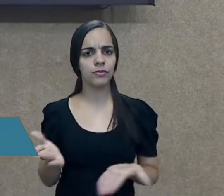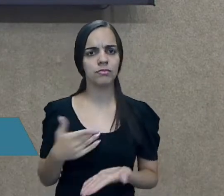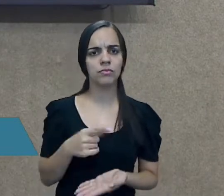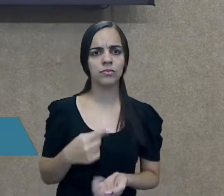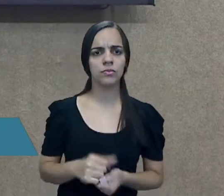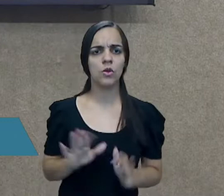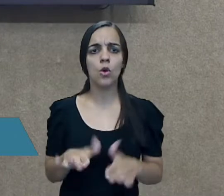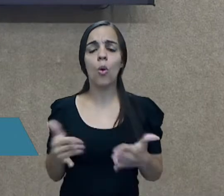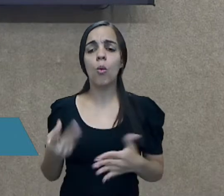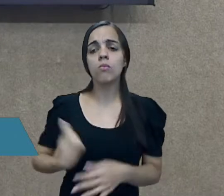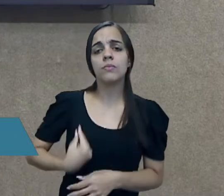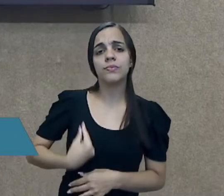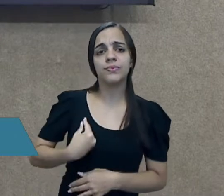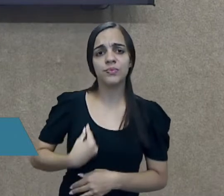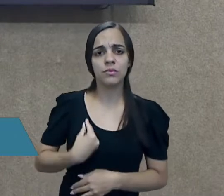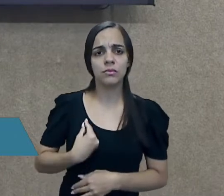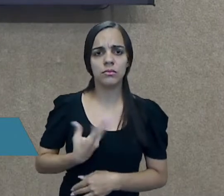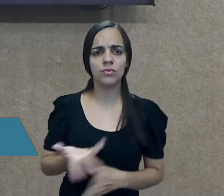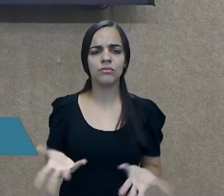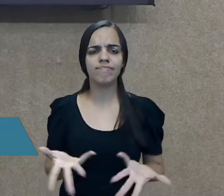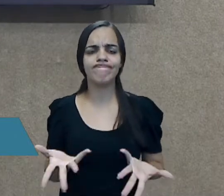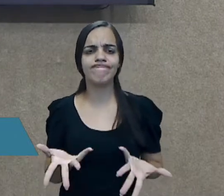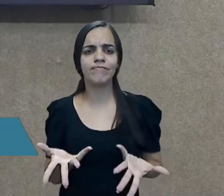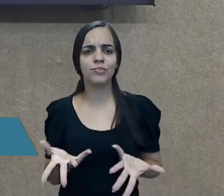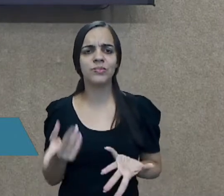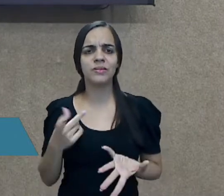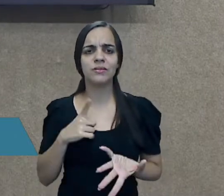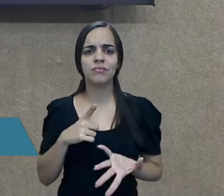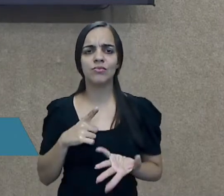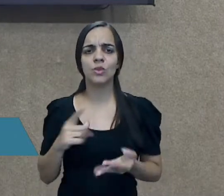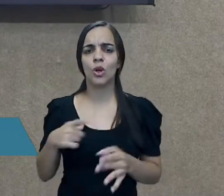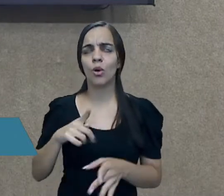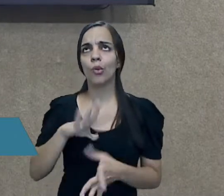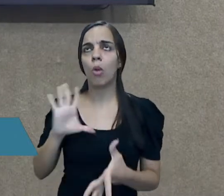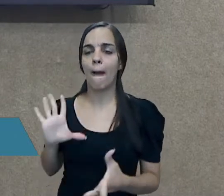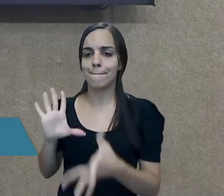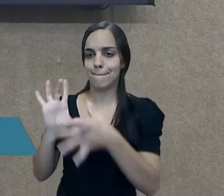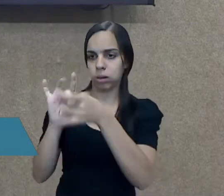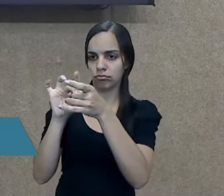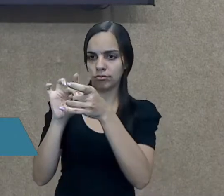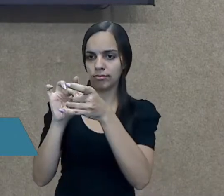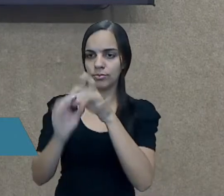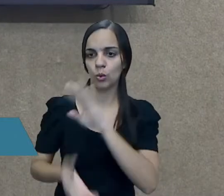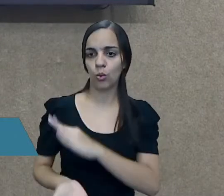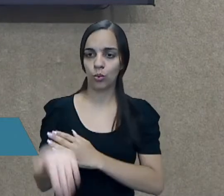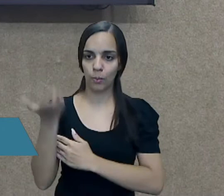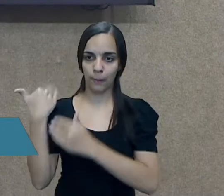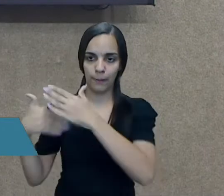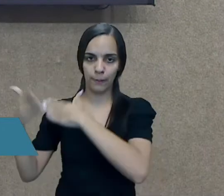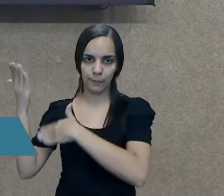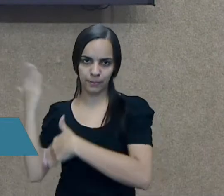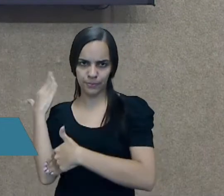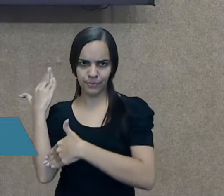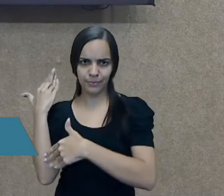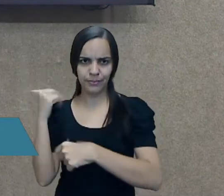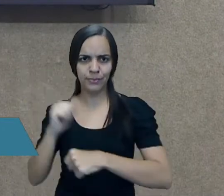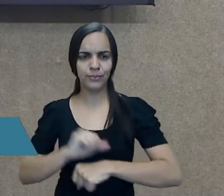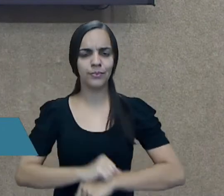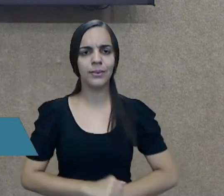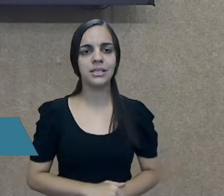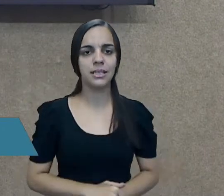o nosso presente está totalmente atrelado ao passado. Concordam